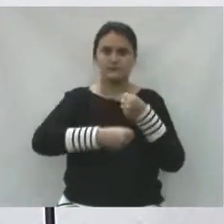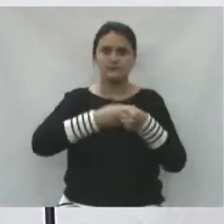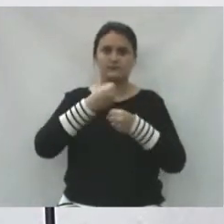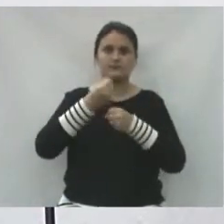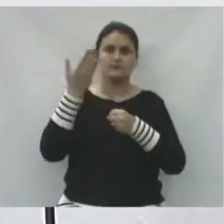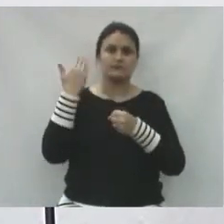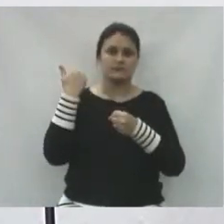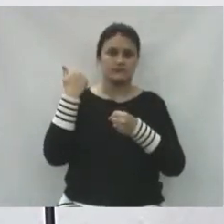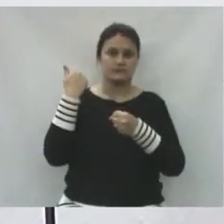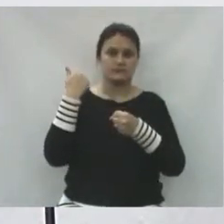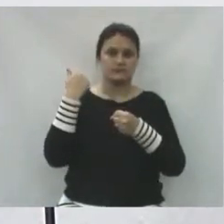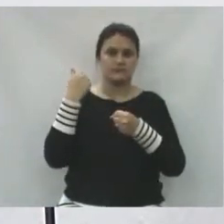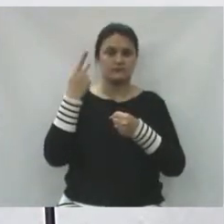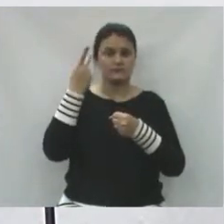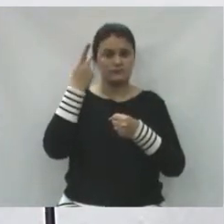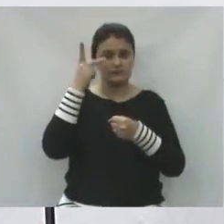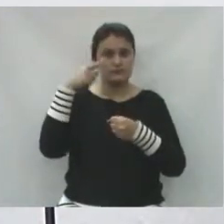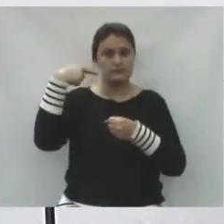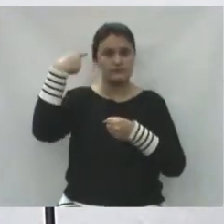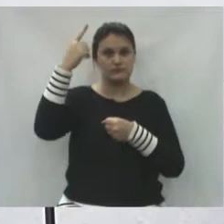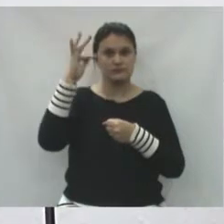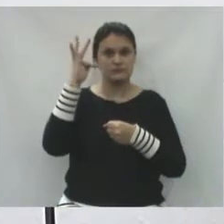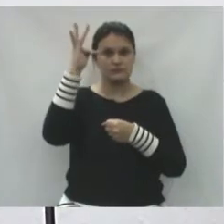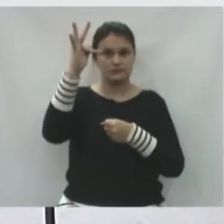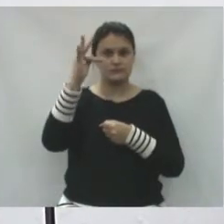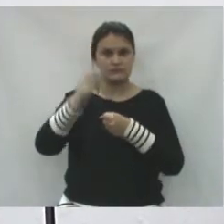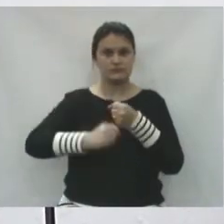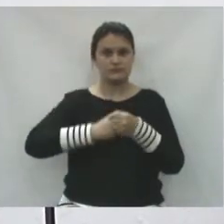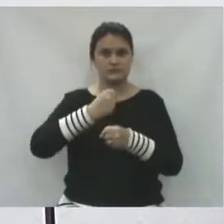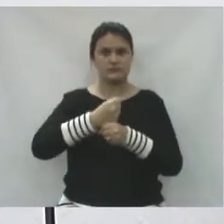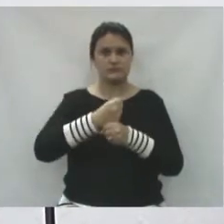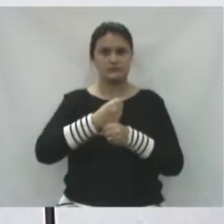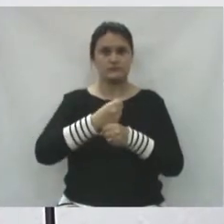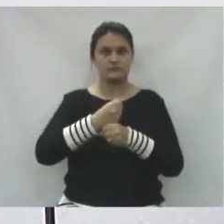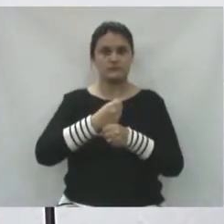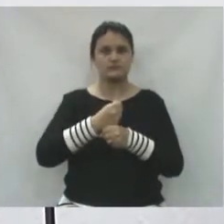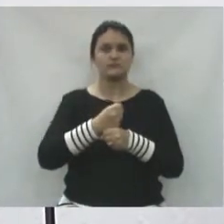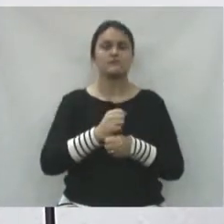ano anterior para o ano posterior